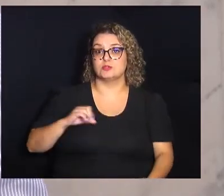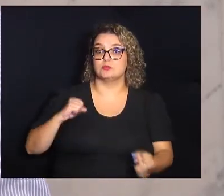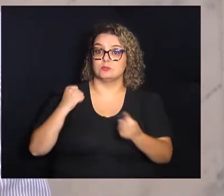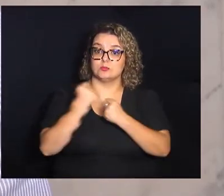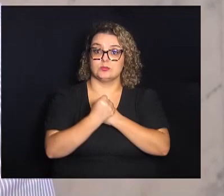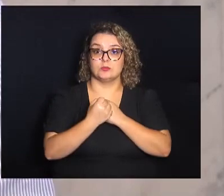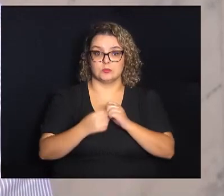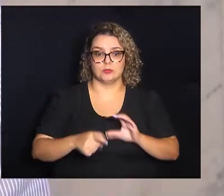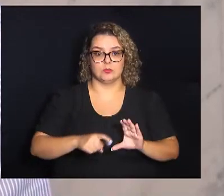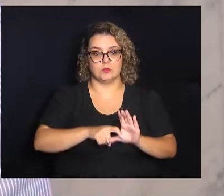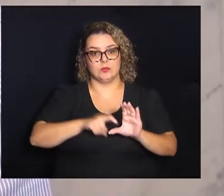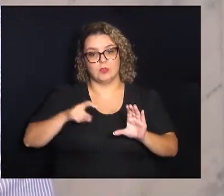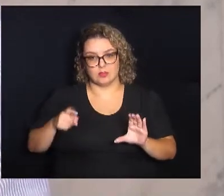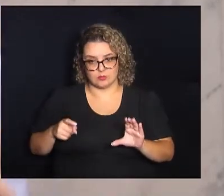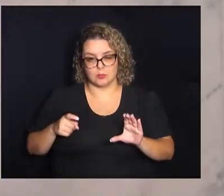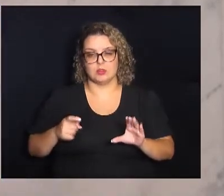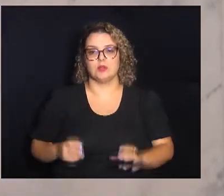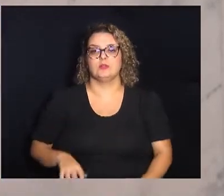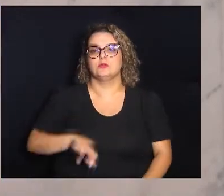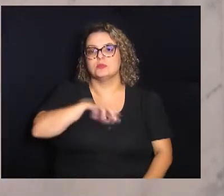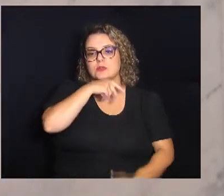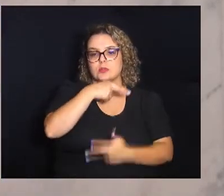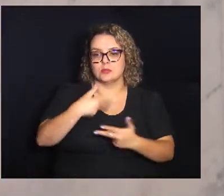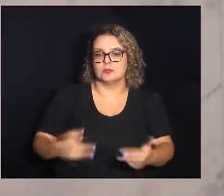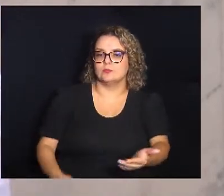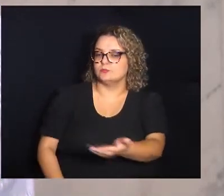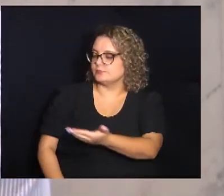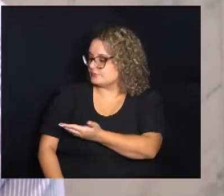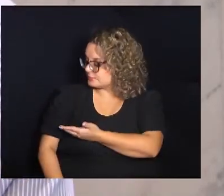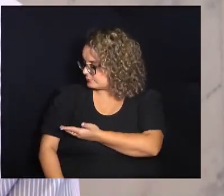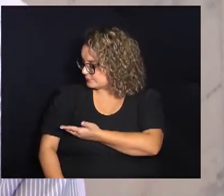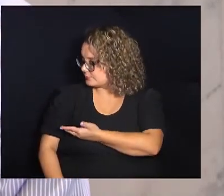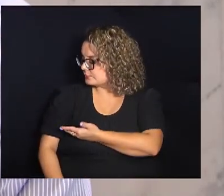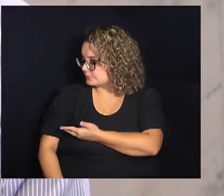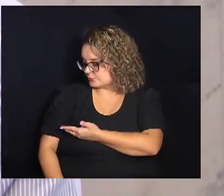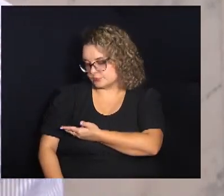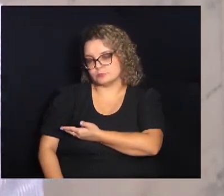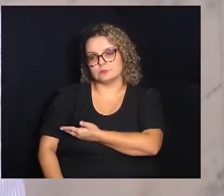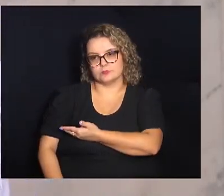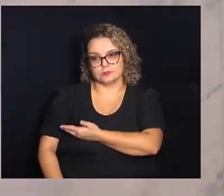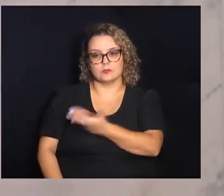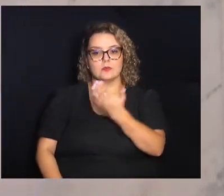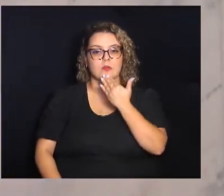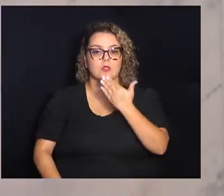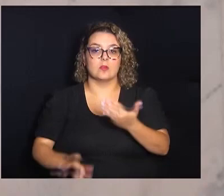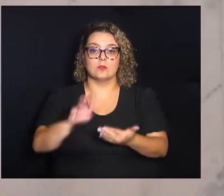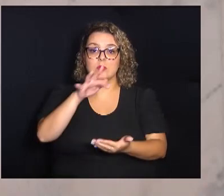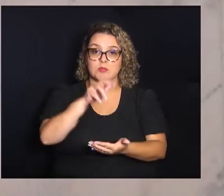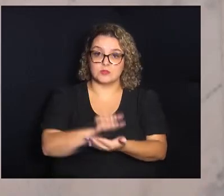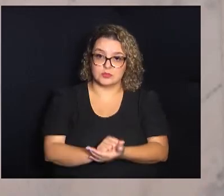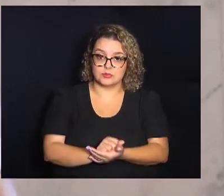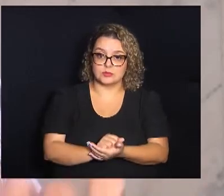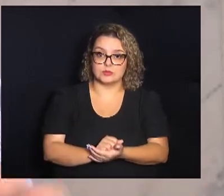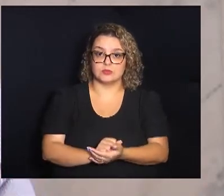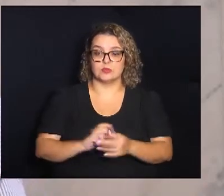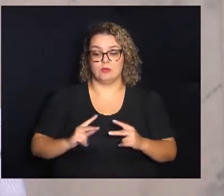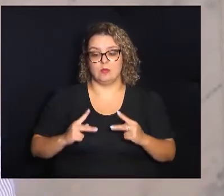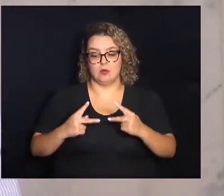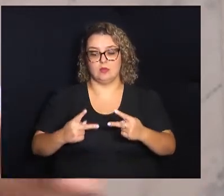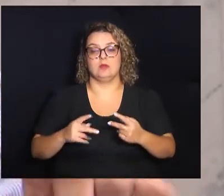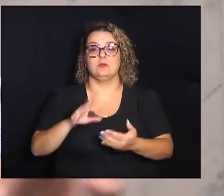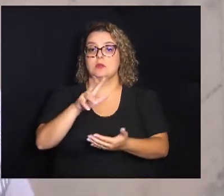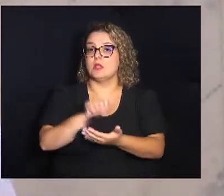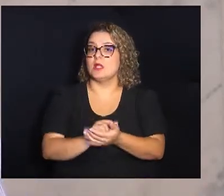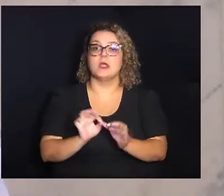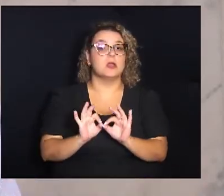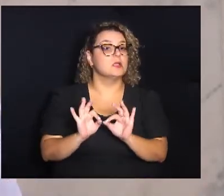chama CMPDA. Um e-mail pedindo o cadastramento para o Conselho vai receber um link de cadastro. É